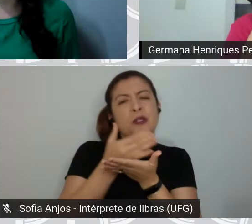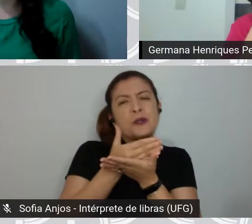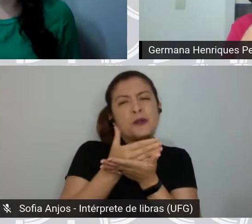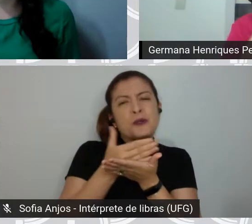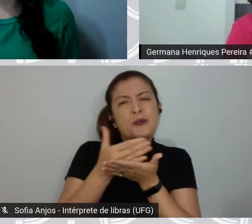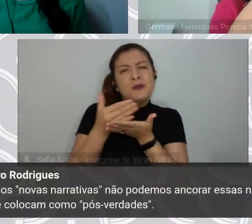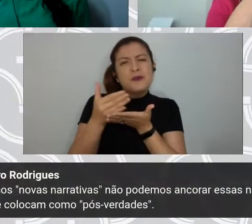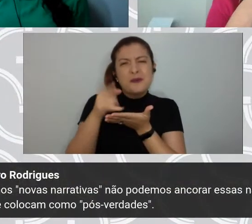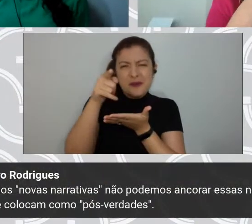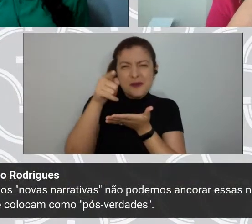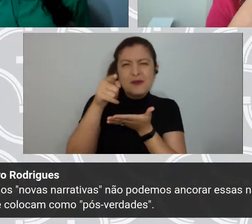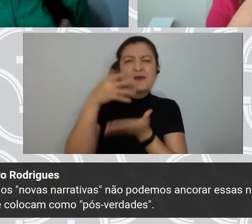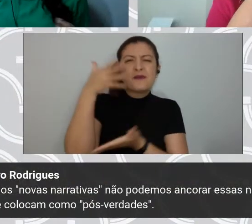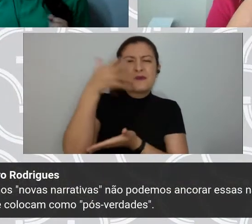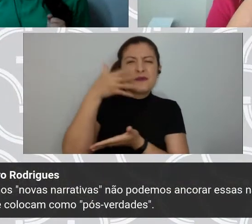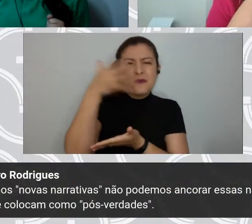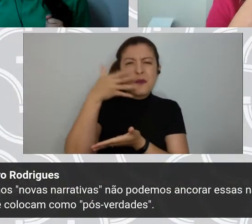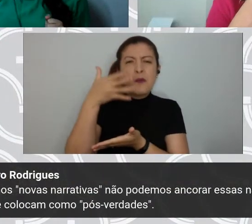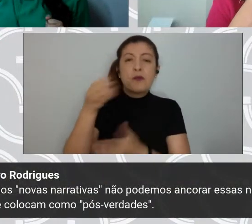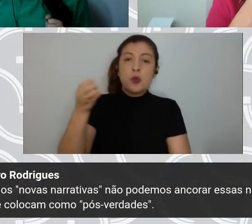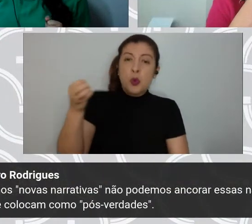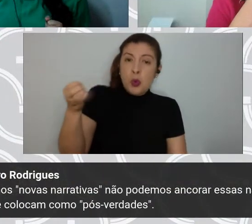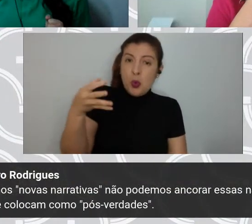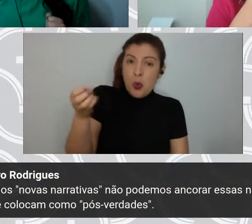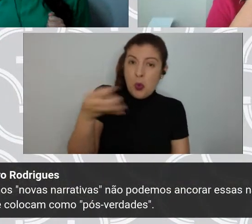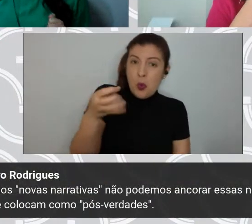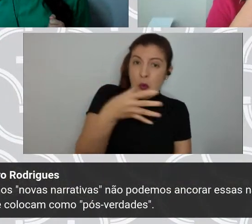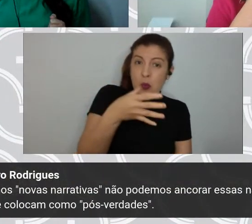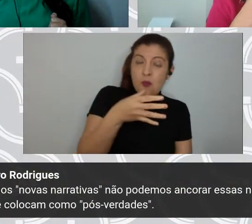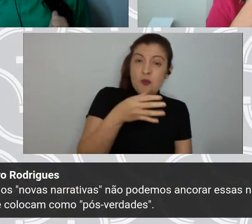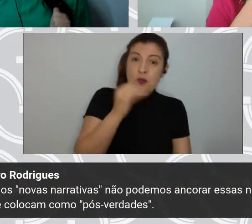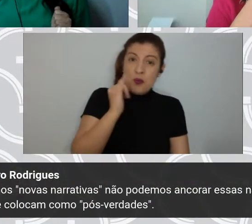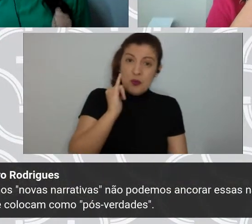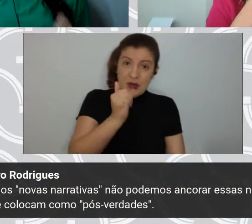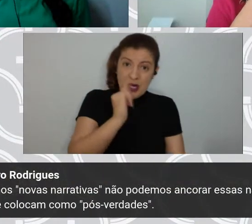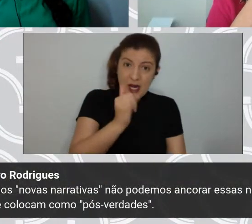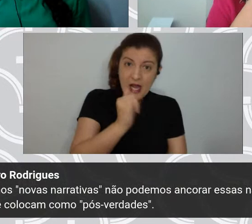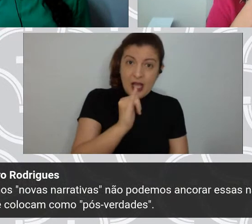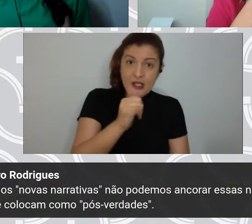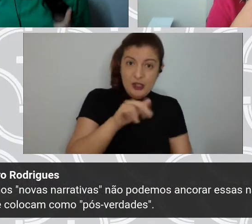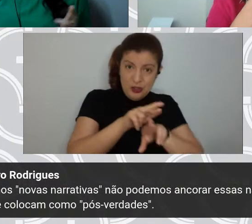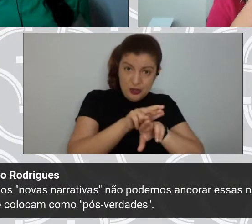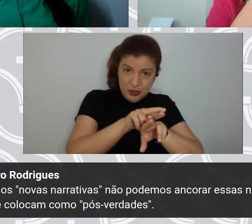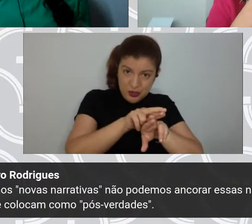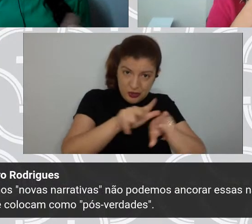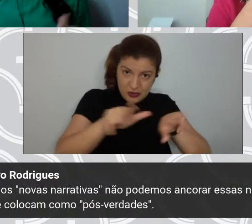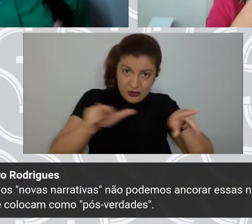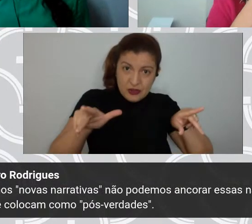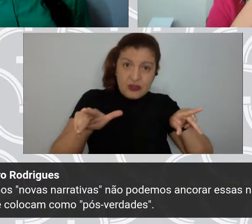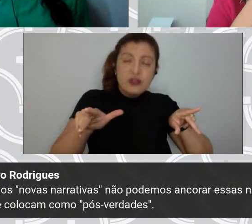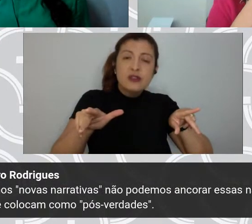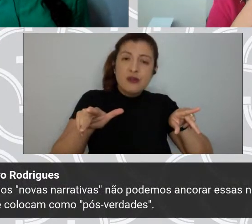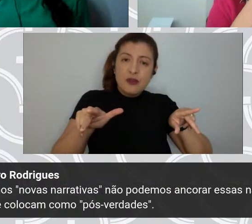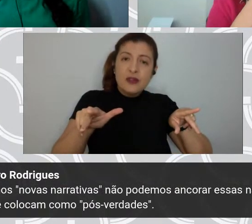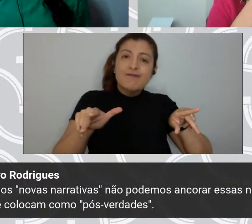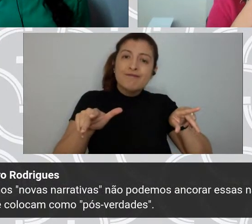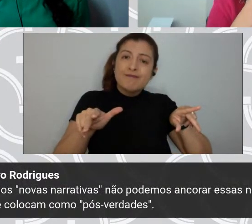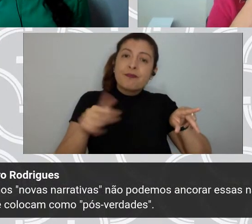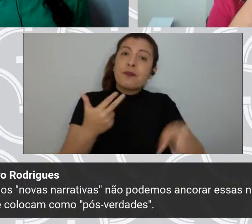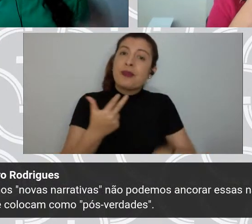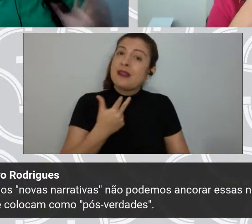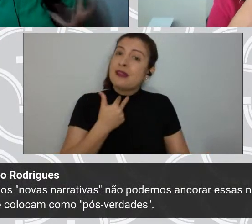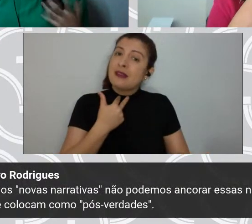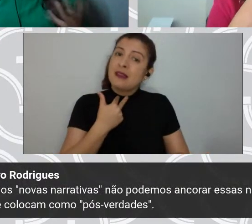novas narrativas, não podemos ancorar essas narrativas em mentiras que se colocam como